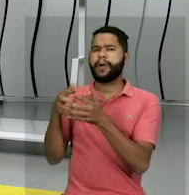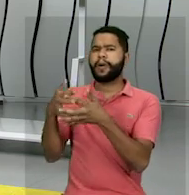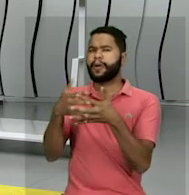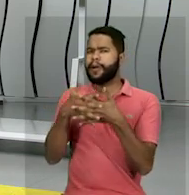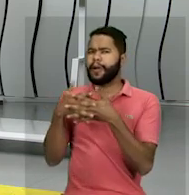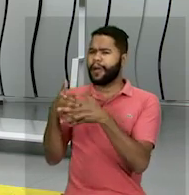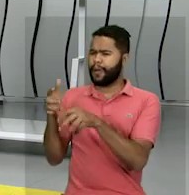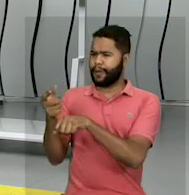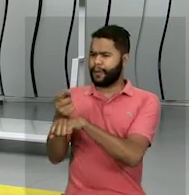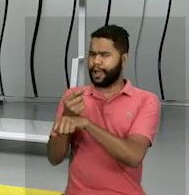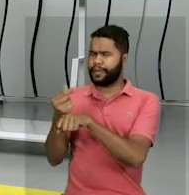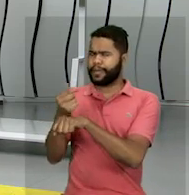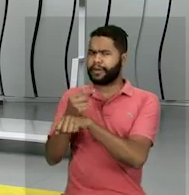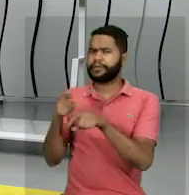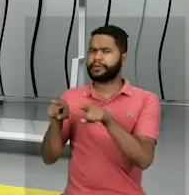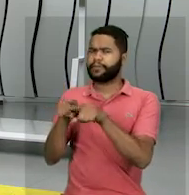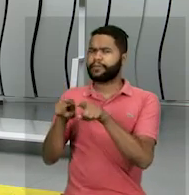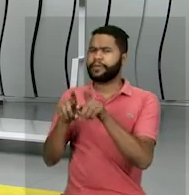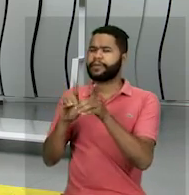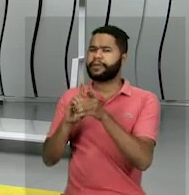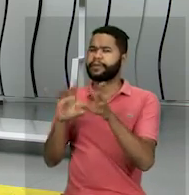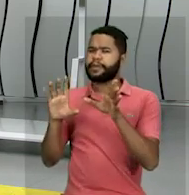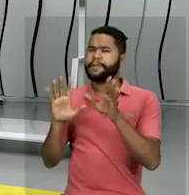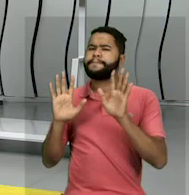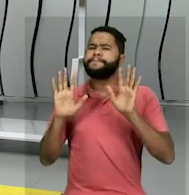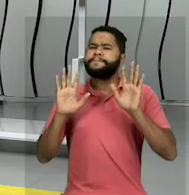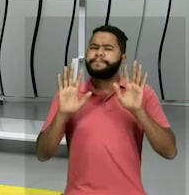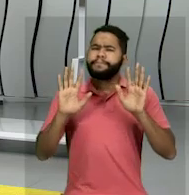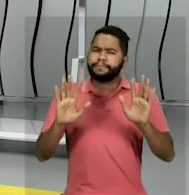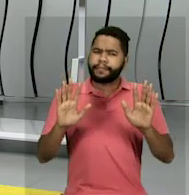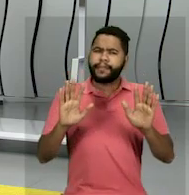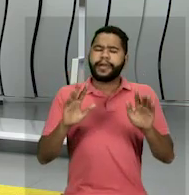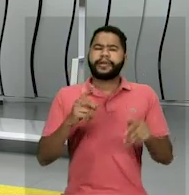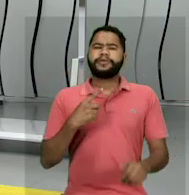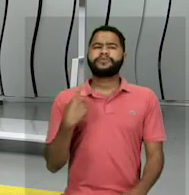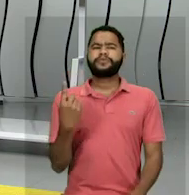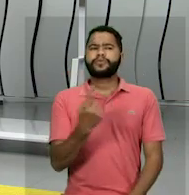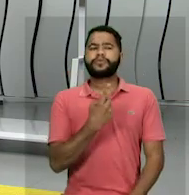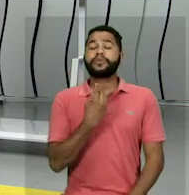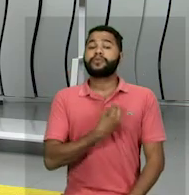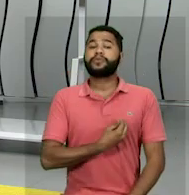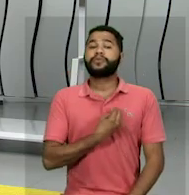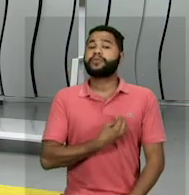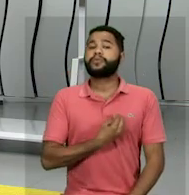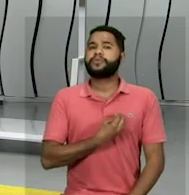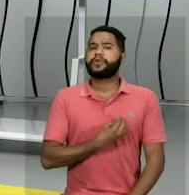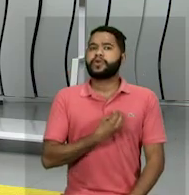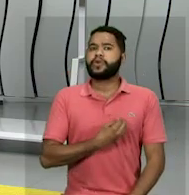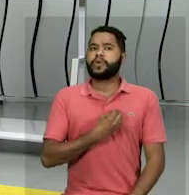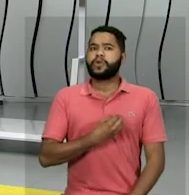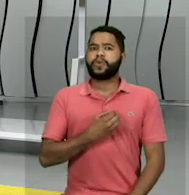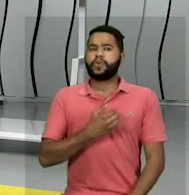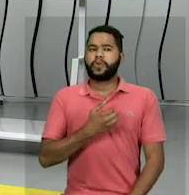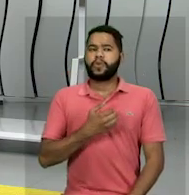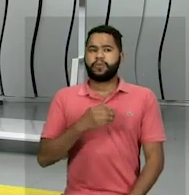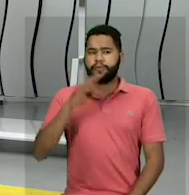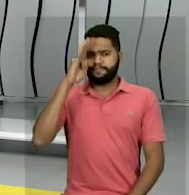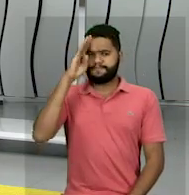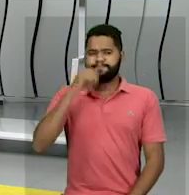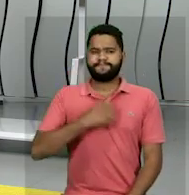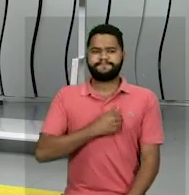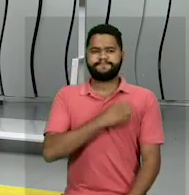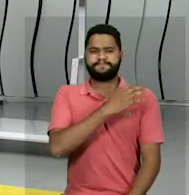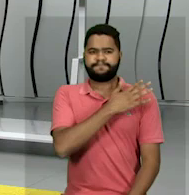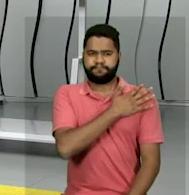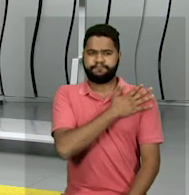capitalismo, ao lado da democracia. E, em contrapartida, nós estaríamos vivendo com ele aqui uma ditadura, a ditadura do Estado